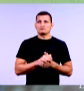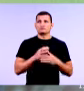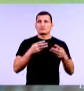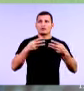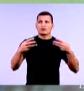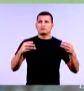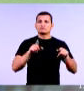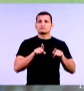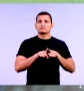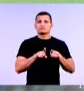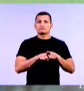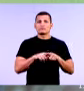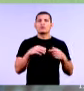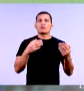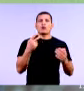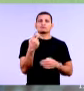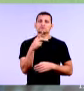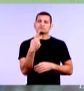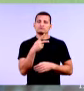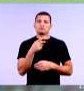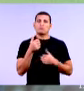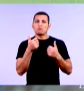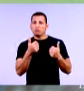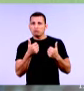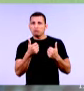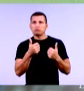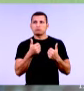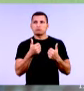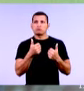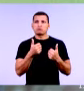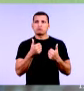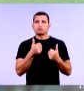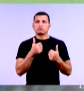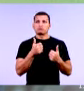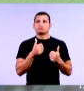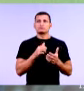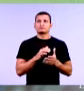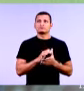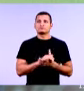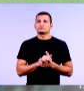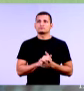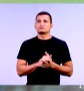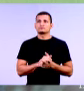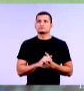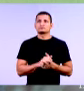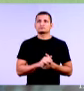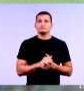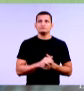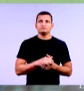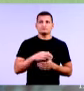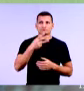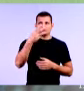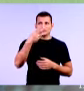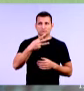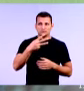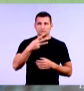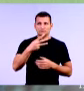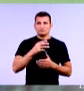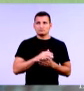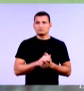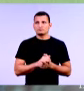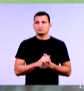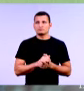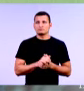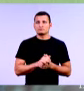seus benefícios. Você vai definir o que é convergência e citar um benefício dessa convergência. Questão 3. É